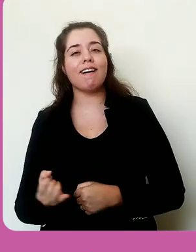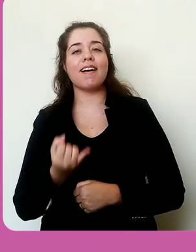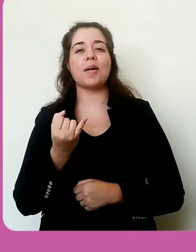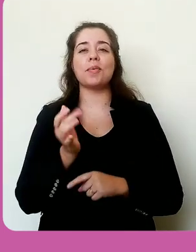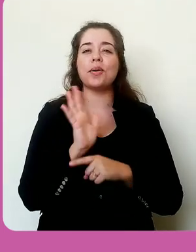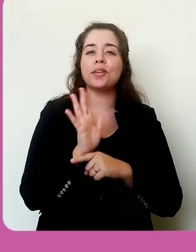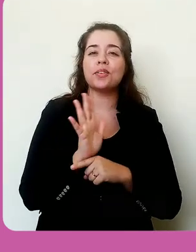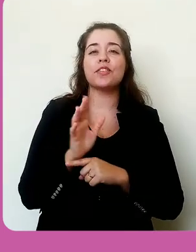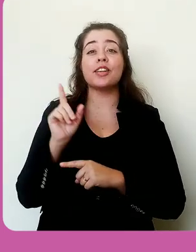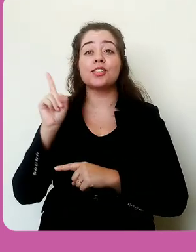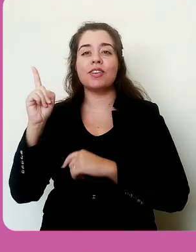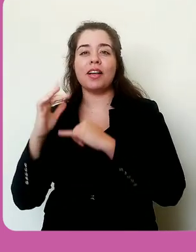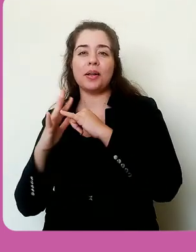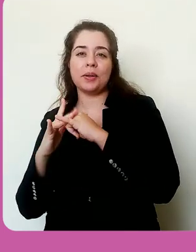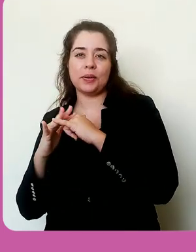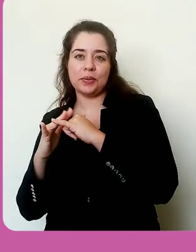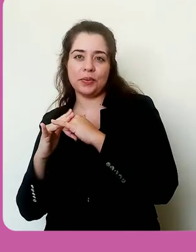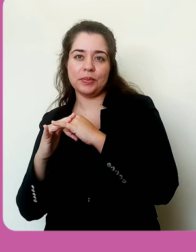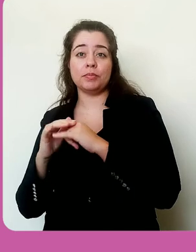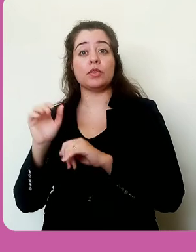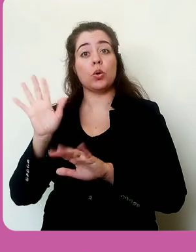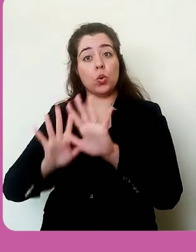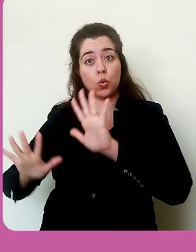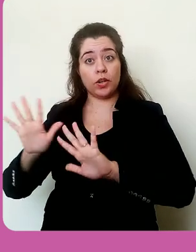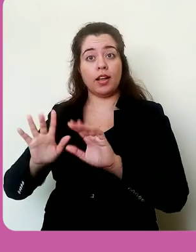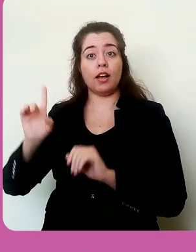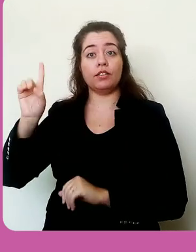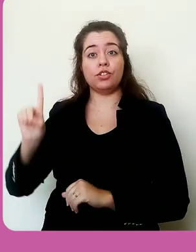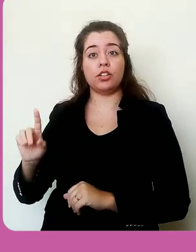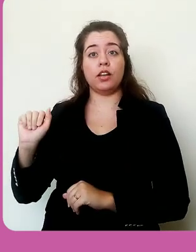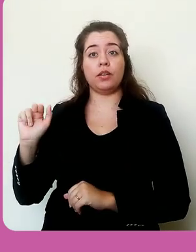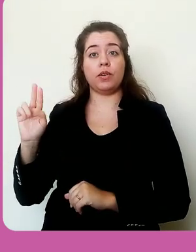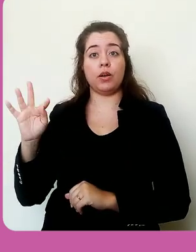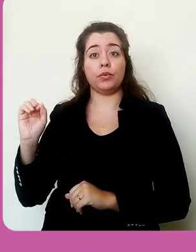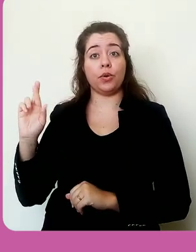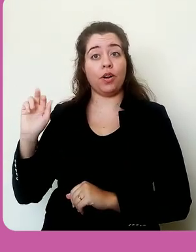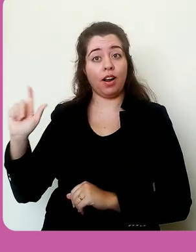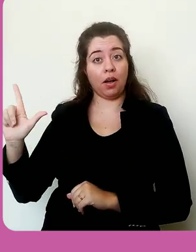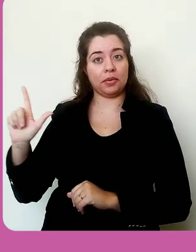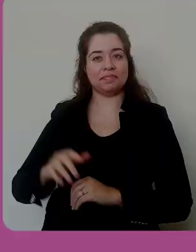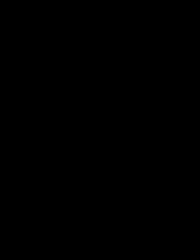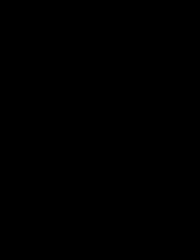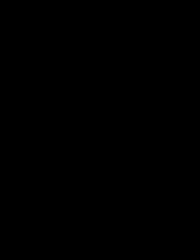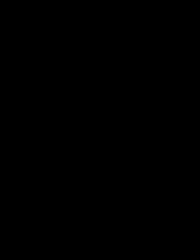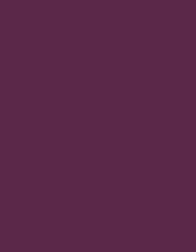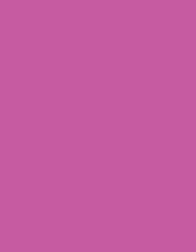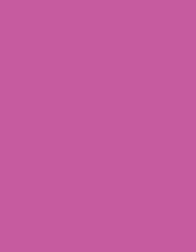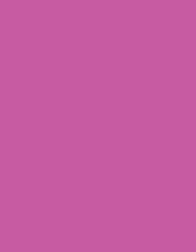Certo? Aproveitem, então, esses vídeos lá do YouTube. Cuidado com os direitos autorais.